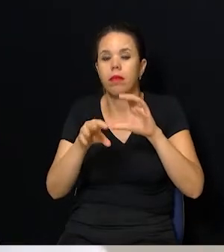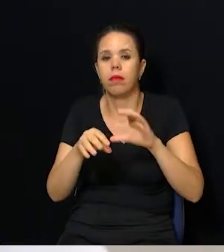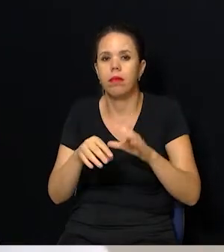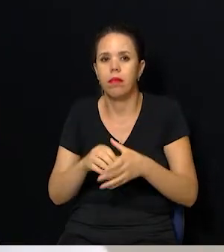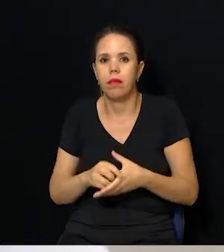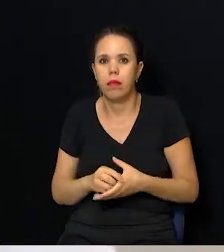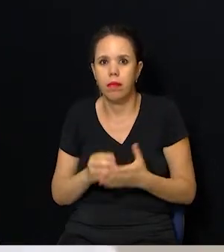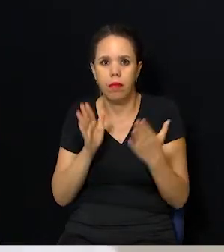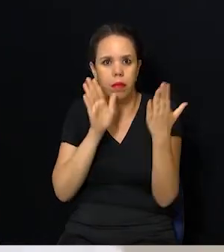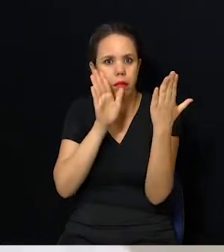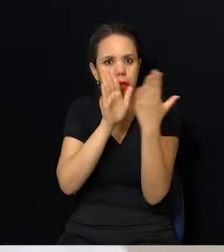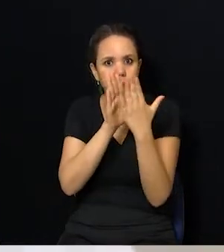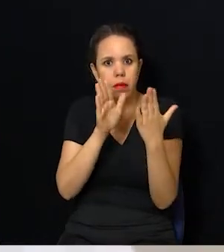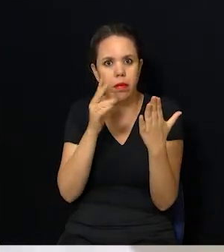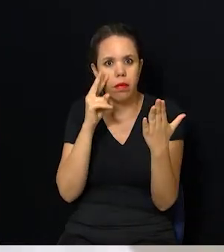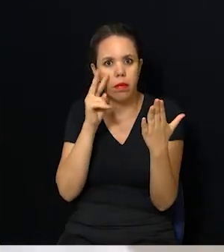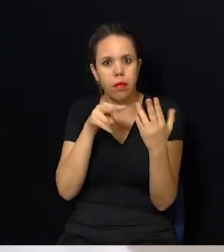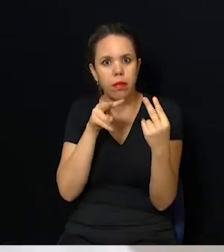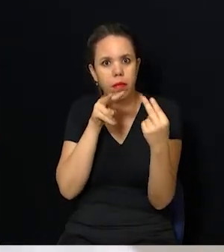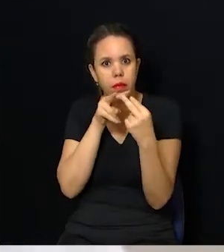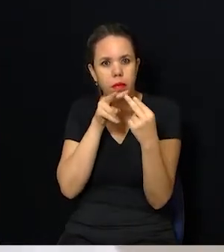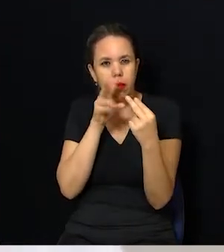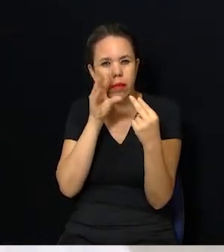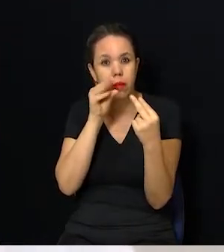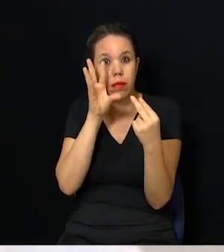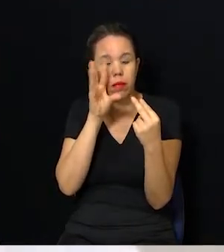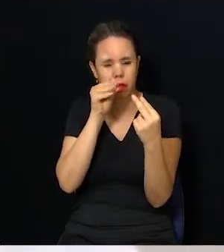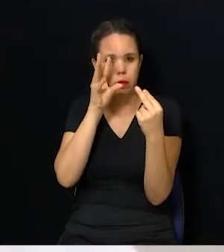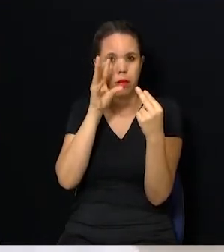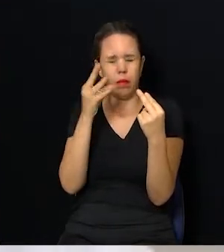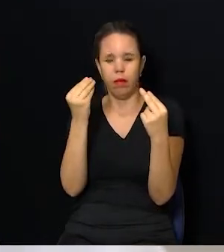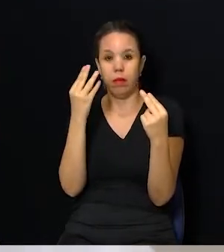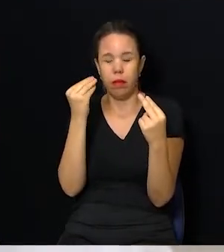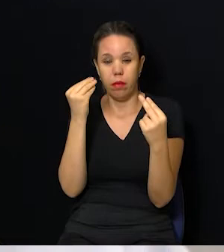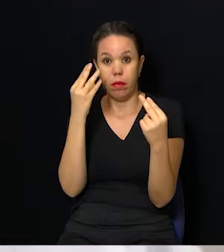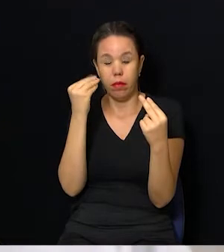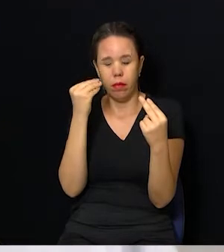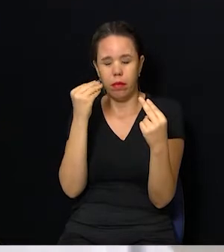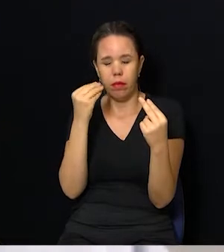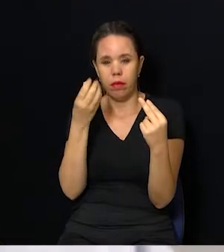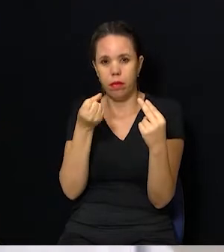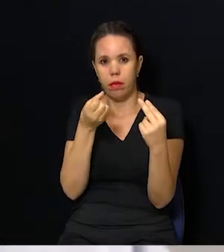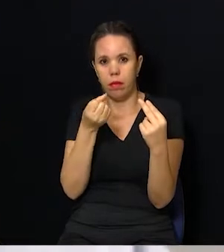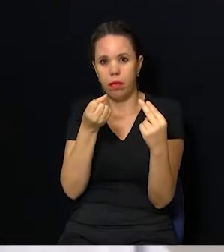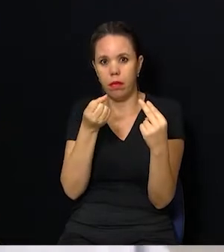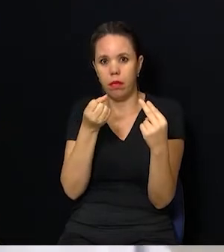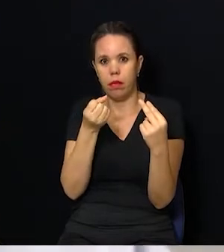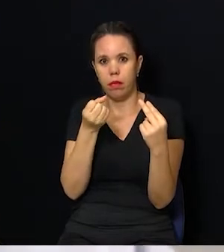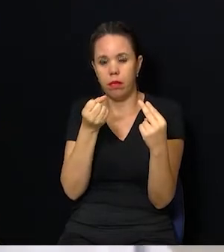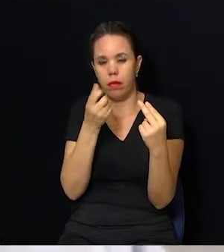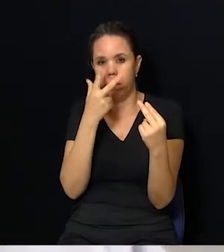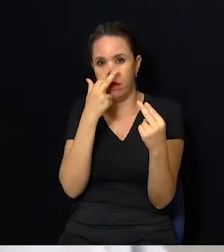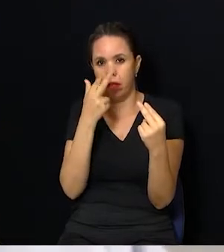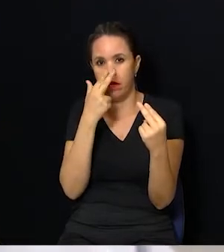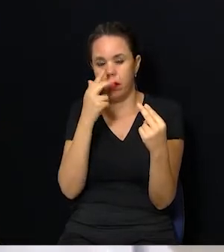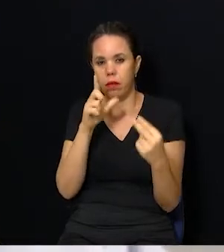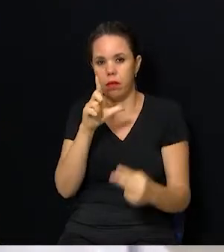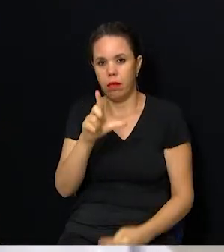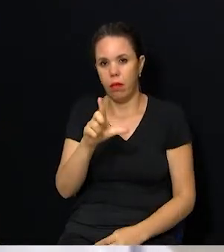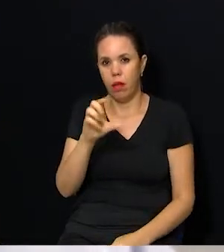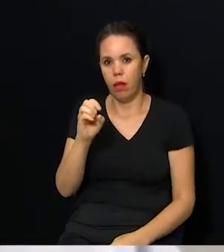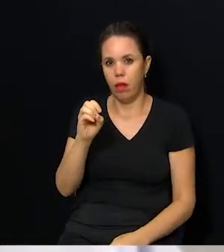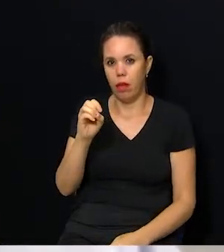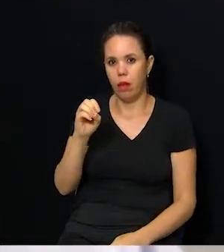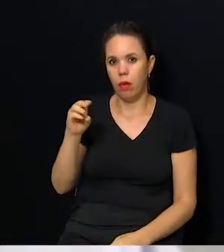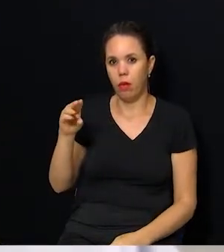crianças de frente para poder olhar nos olhos se aparecia uma mancha branca. que a gente chama em medicina de